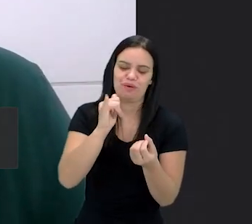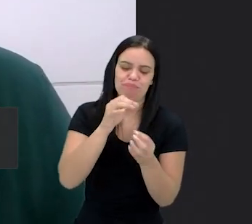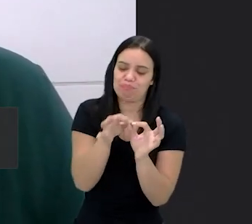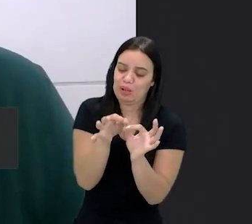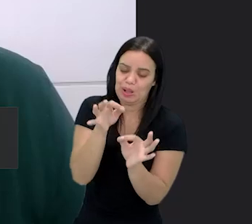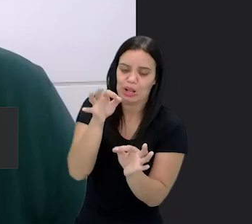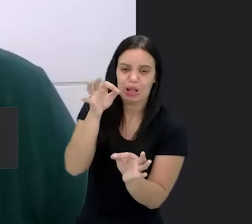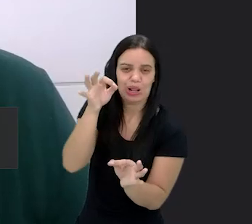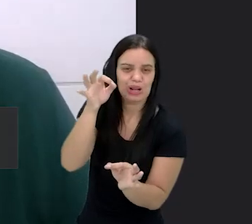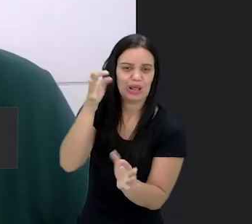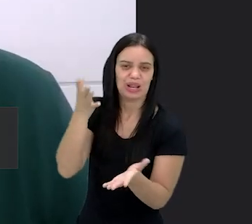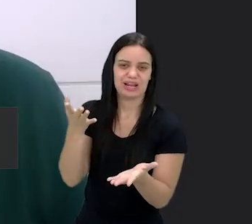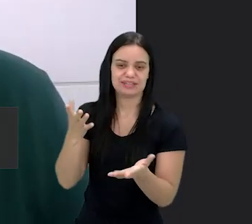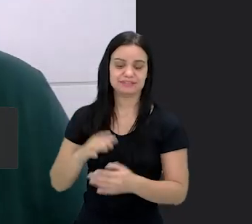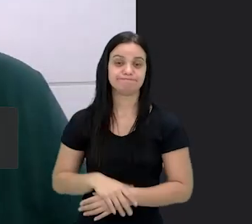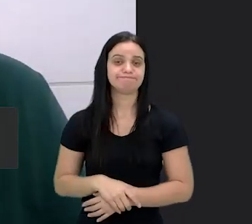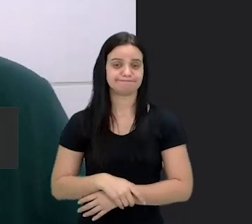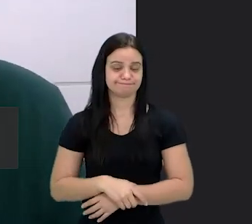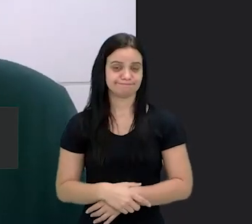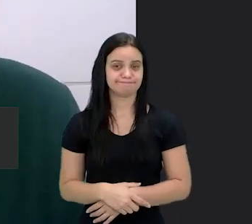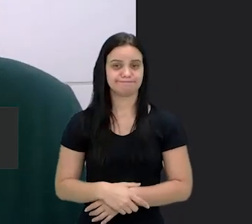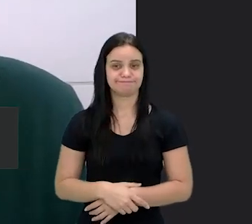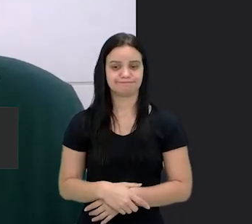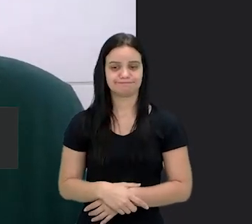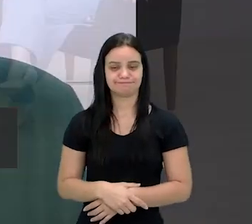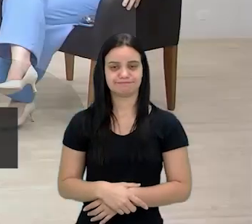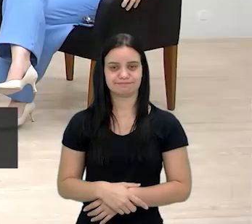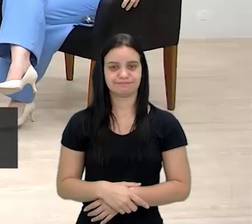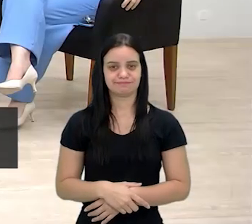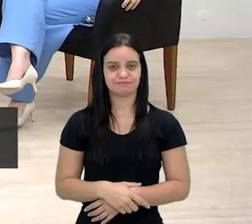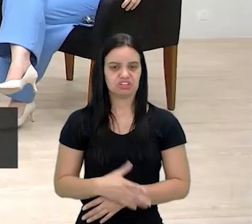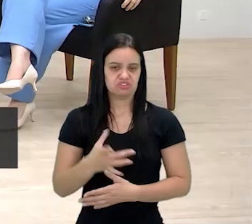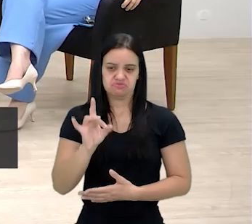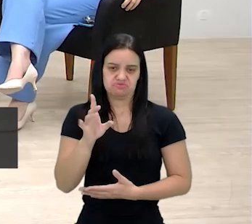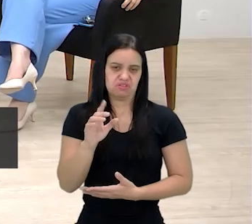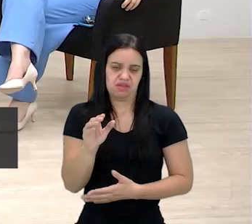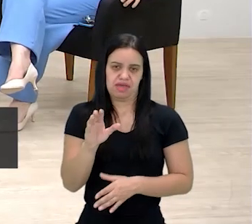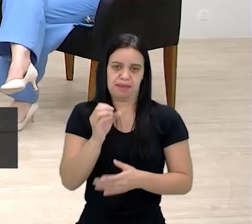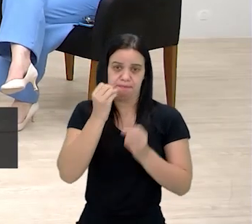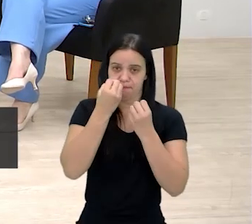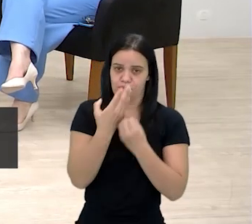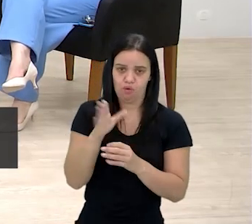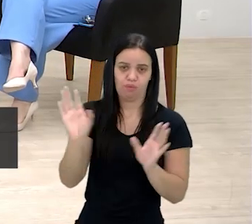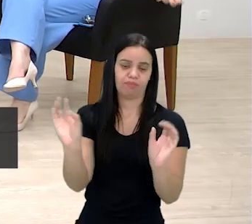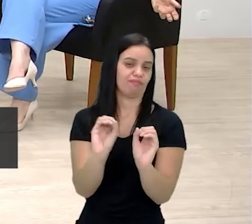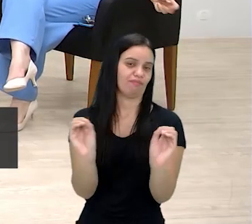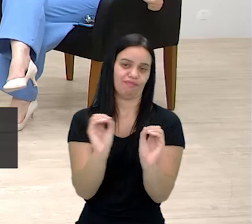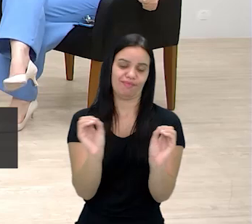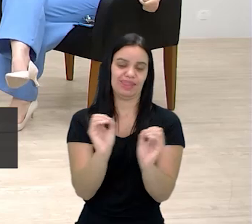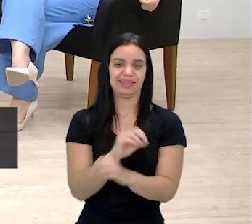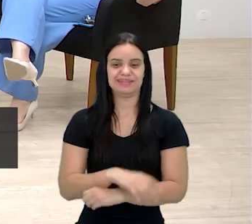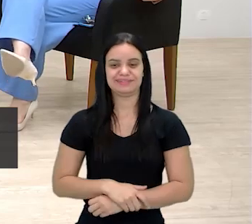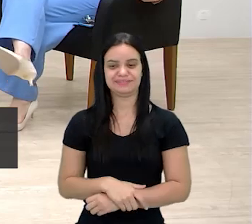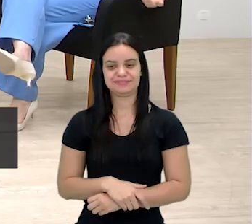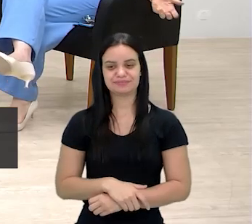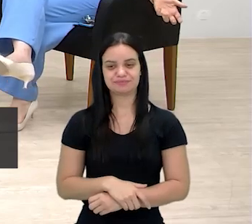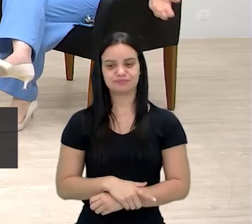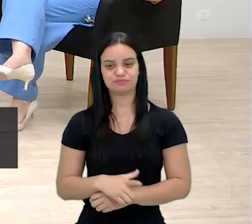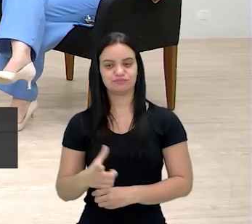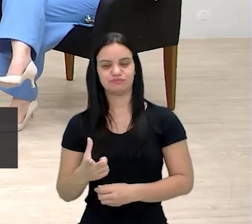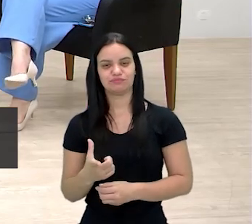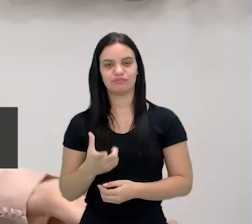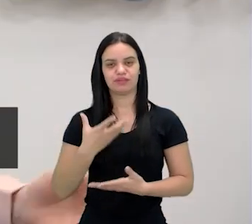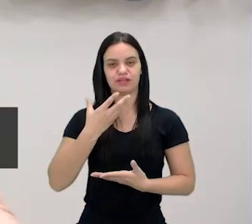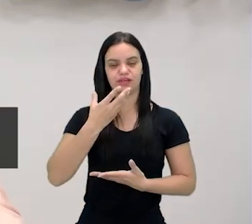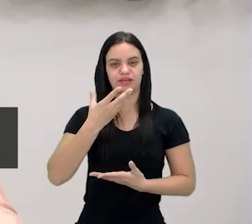Nem quase nenhuma boa. Quase nada boa. Ele só era bonito, né? Pelo jeito. Era o galã dos bailes, era o chamado